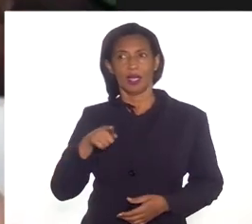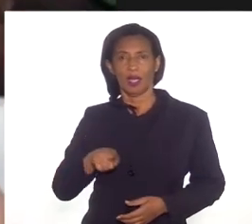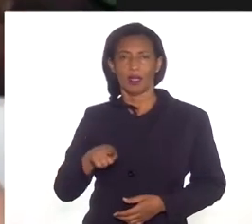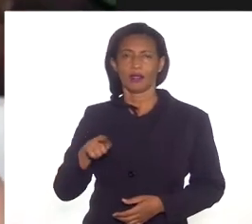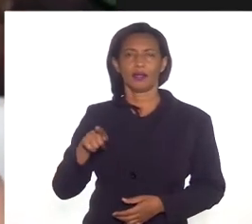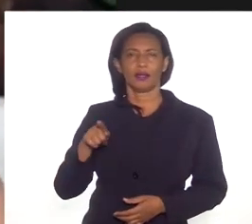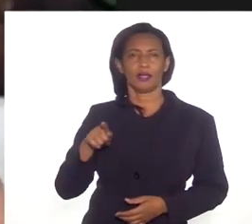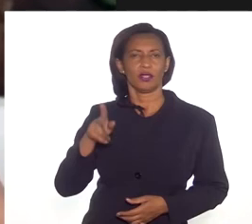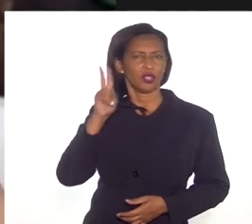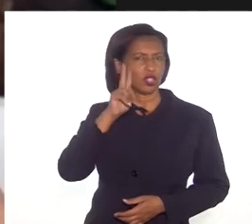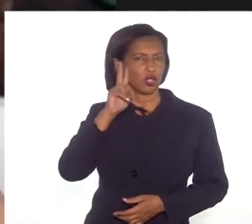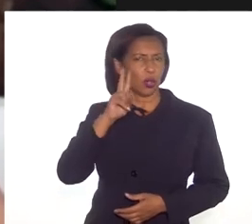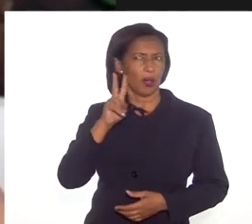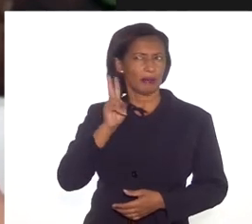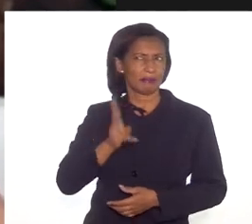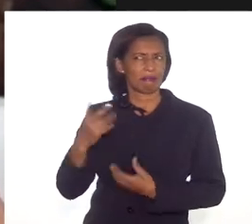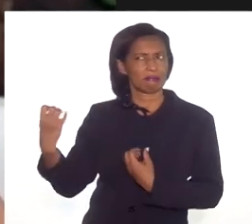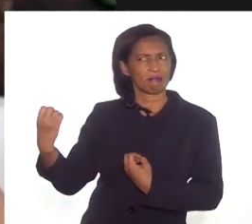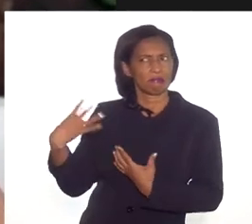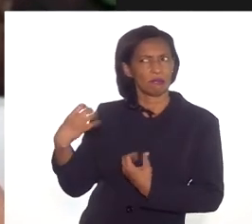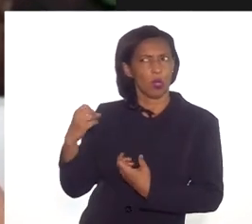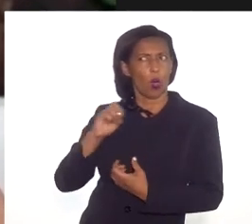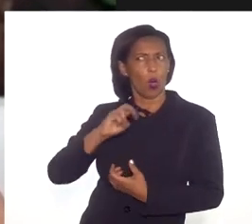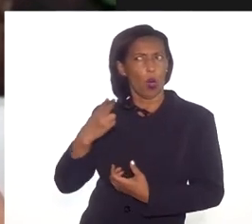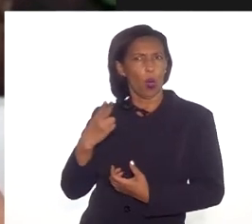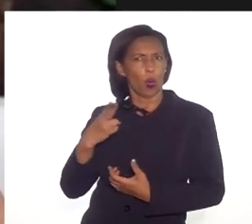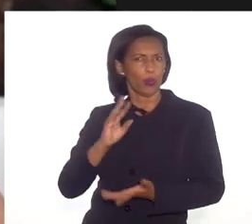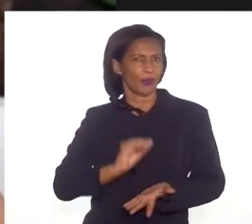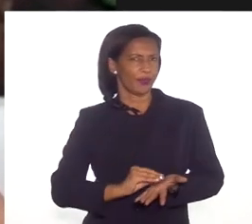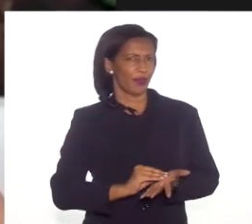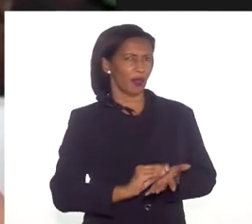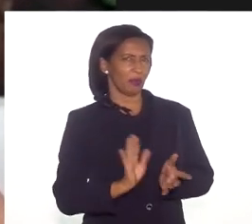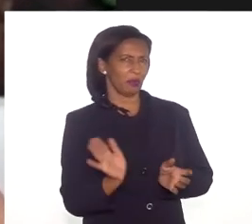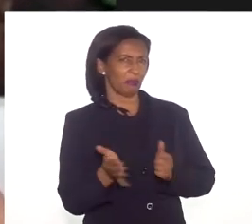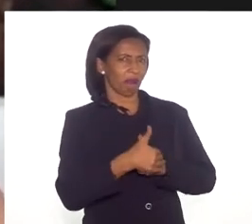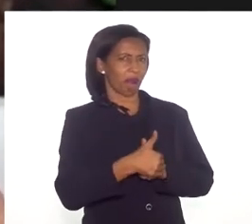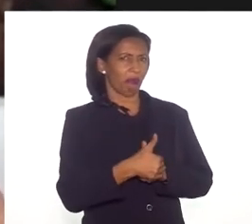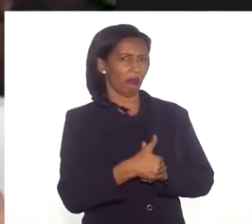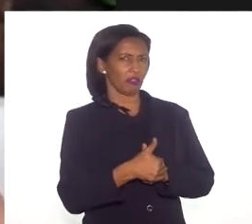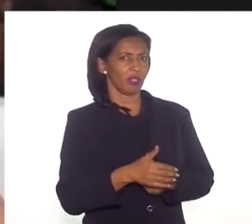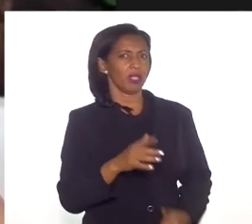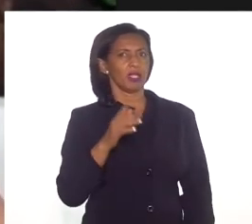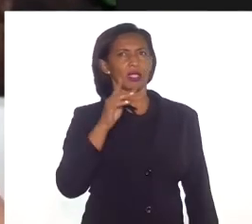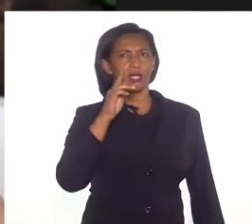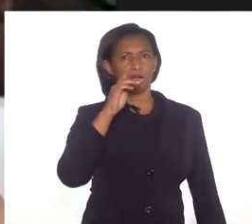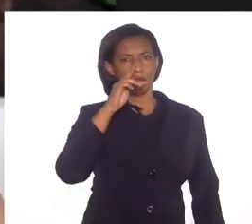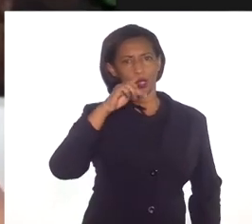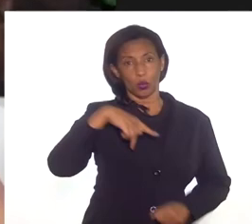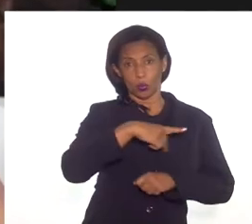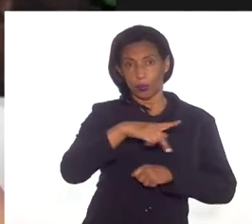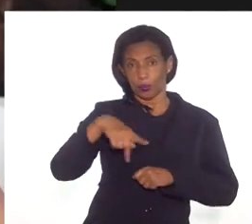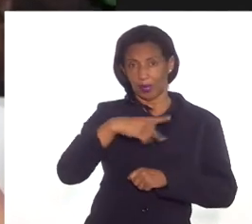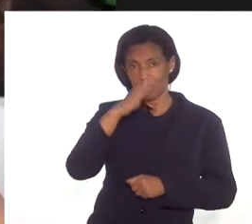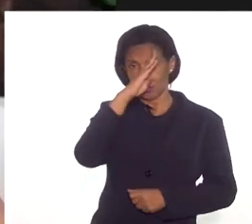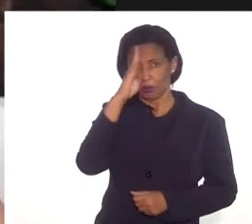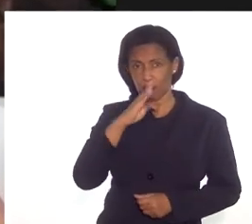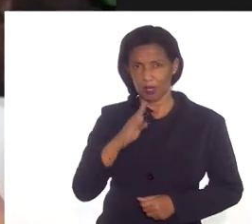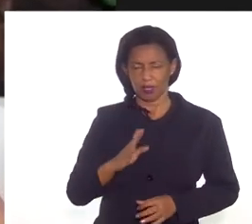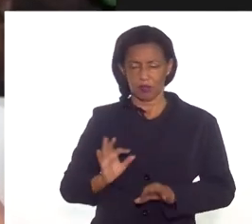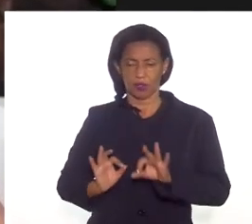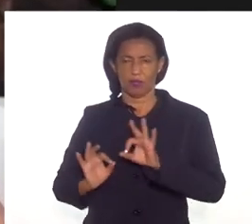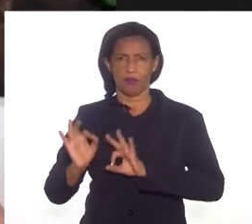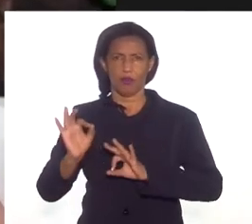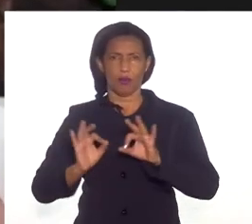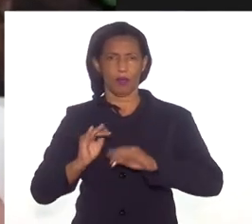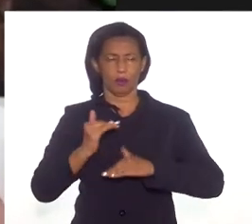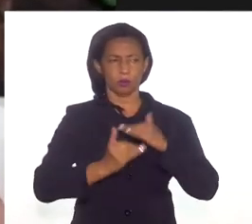que nem sempre nos é contada, ela vai escondendo exatamente que o Brasil foi se formando, foi